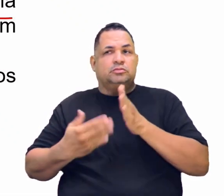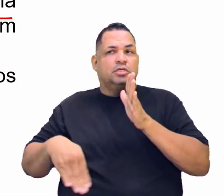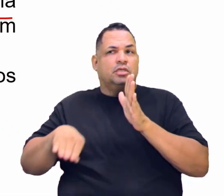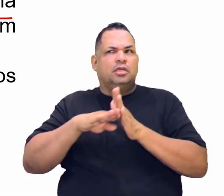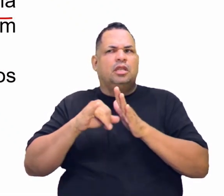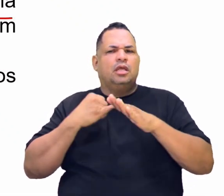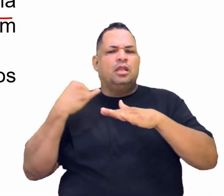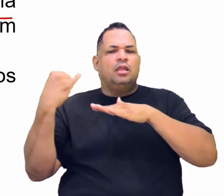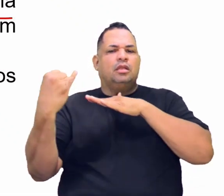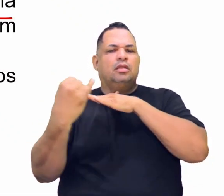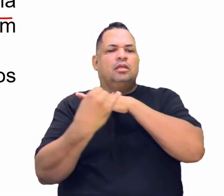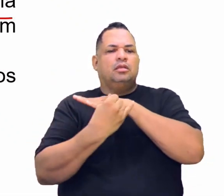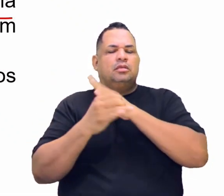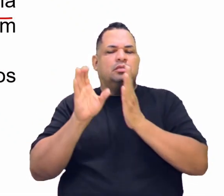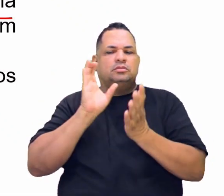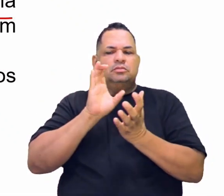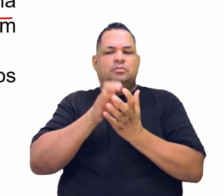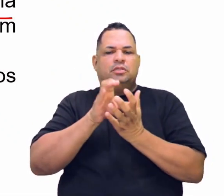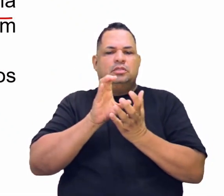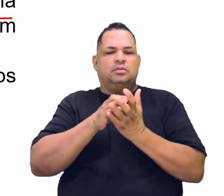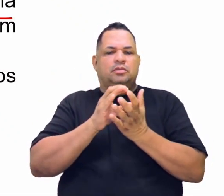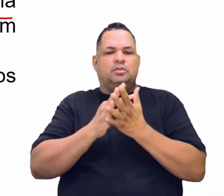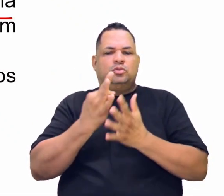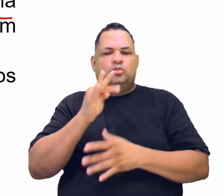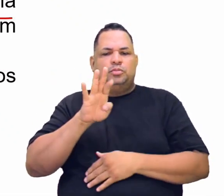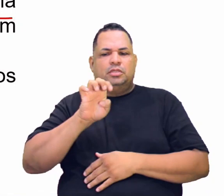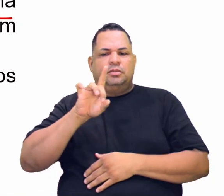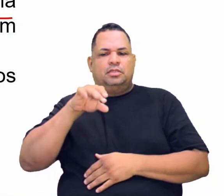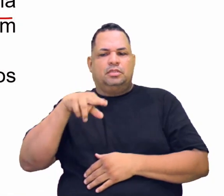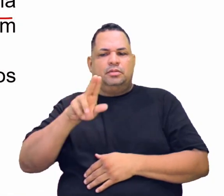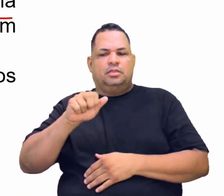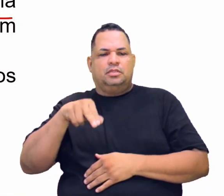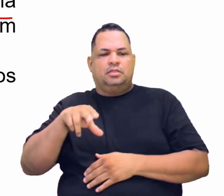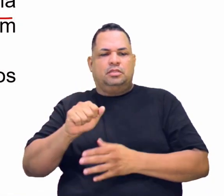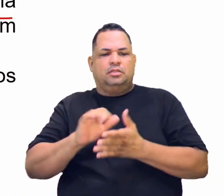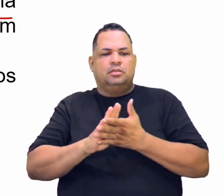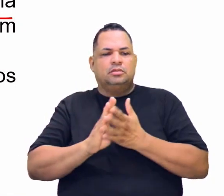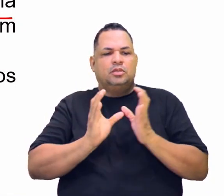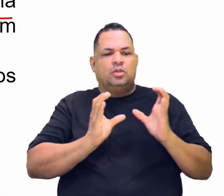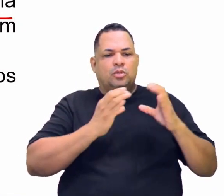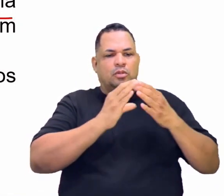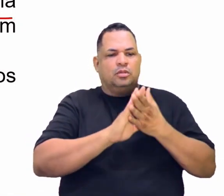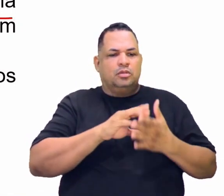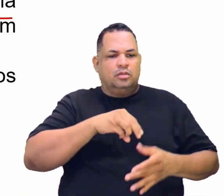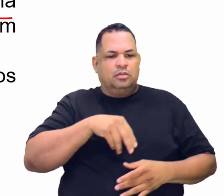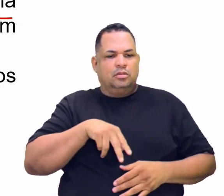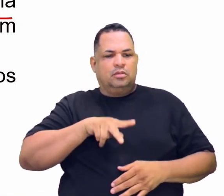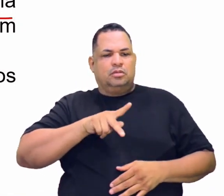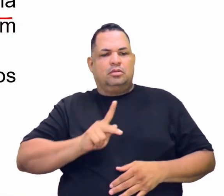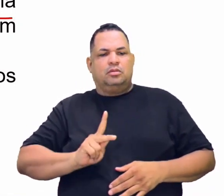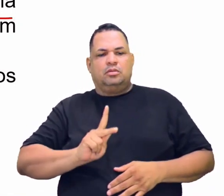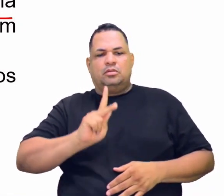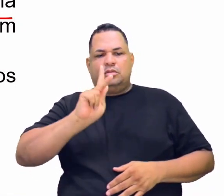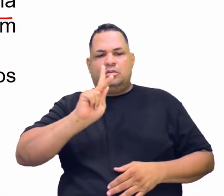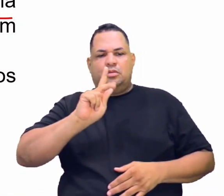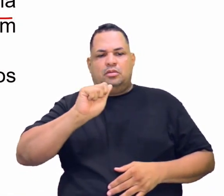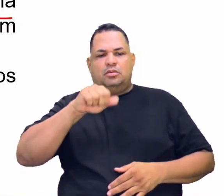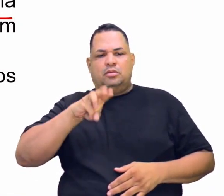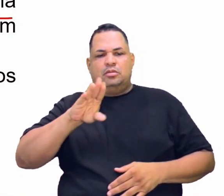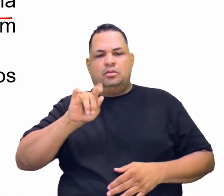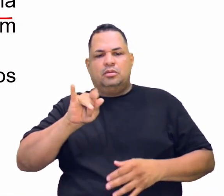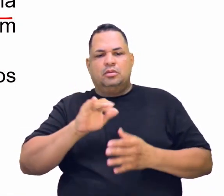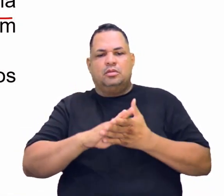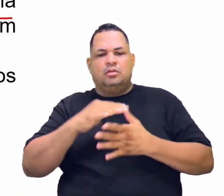Tupinabarana, em Pernambuco. Viu? Já a tribo Cauaíbe e a